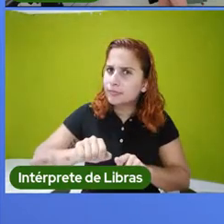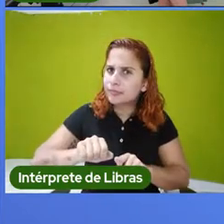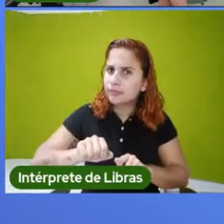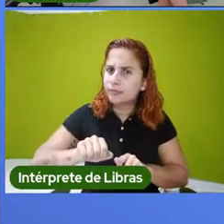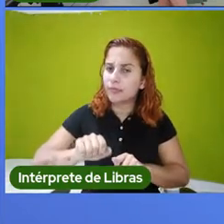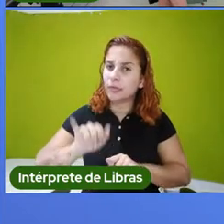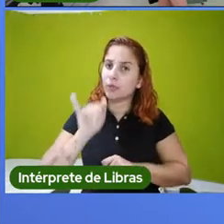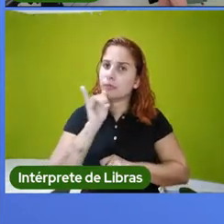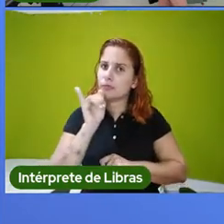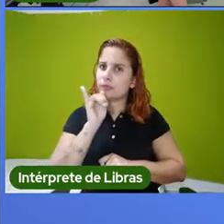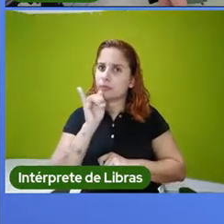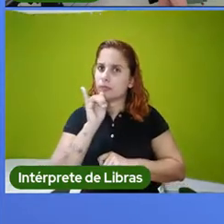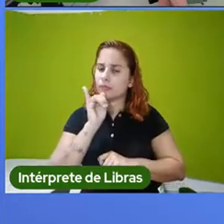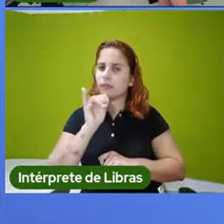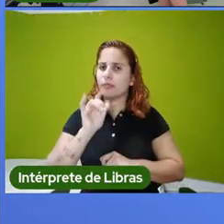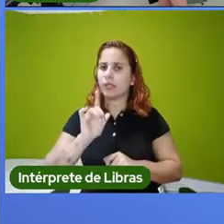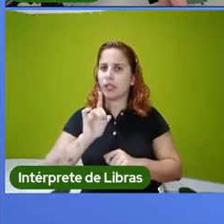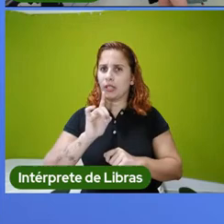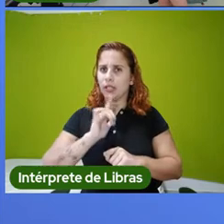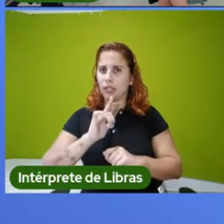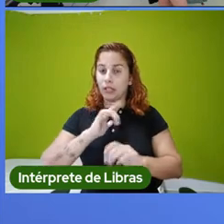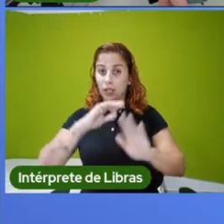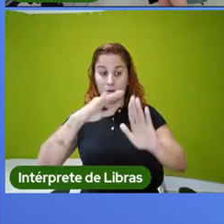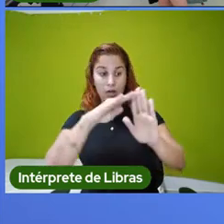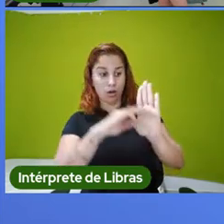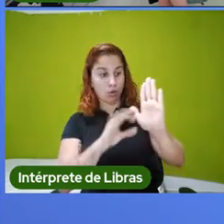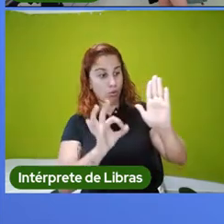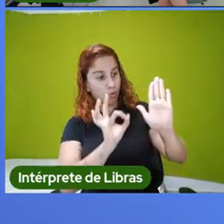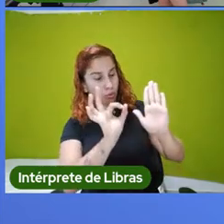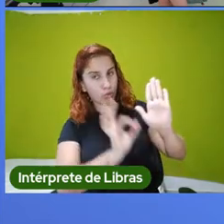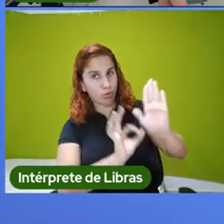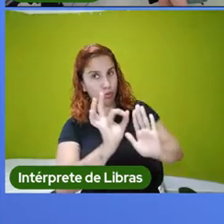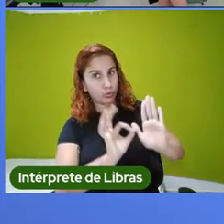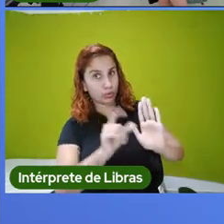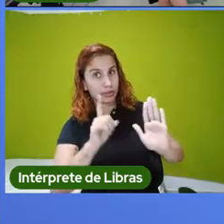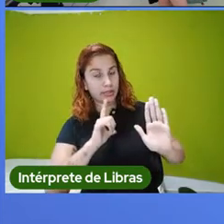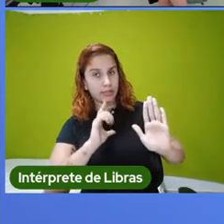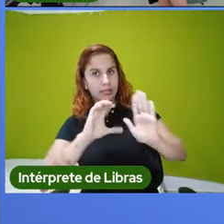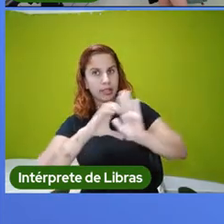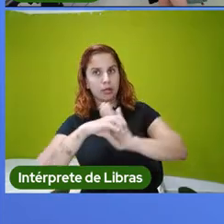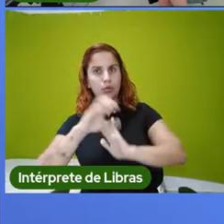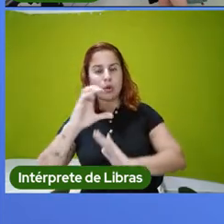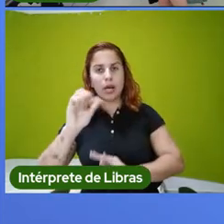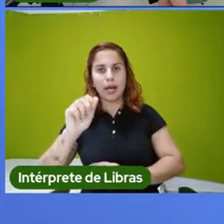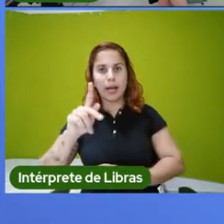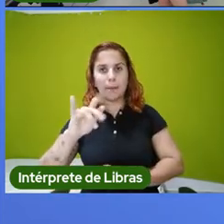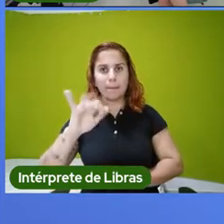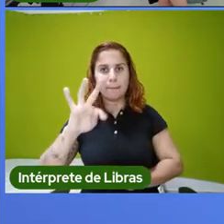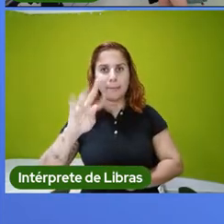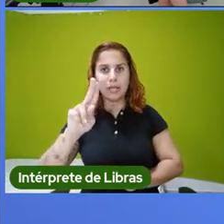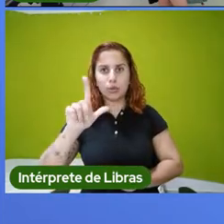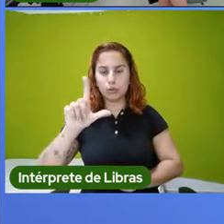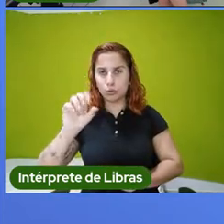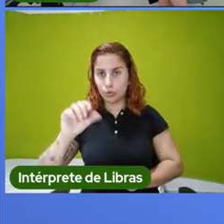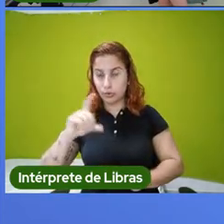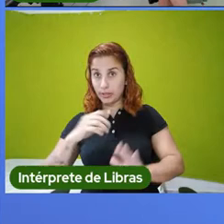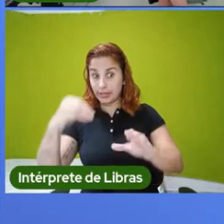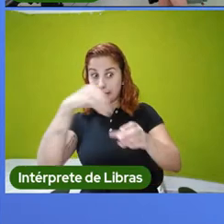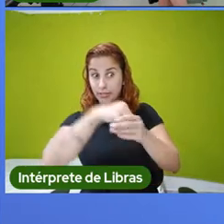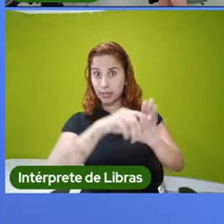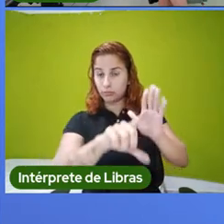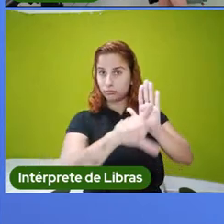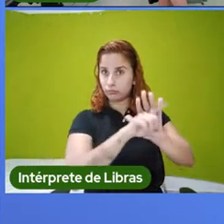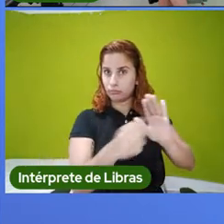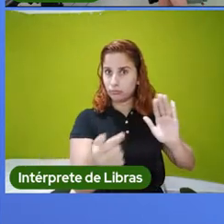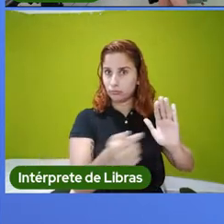é ratificada como emenda constitucional, ou seja, é um capítulo constitucional a mais que a Convenção, que a ratificação